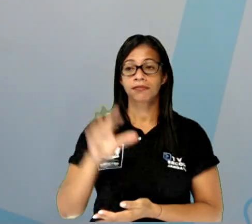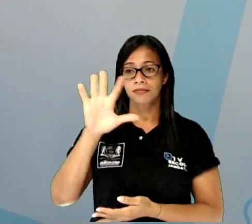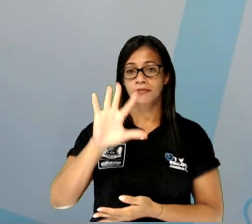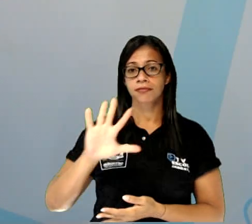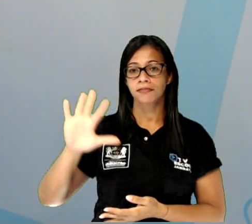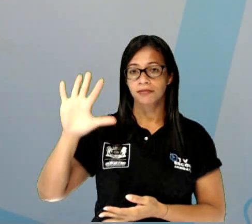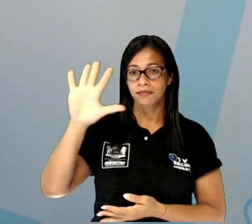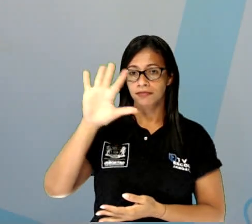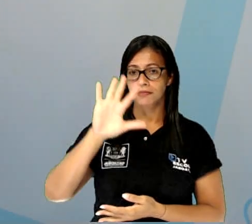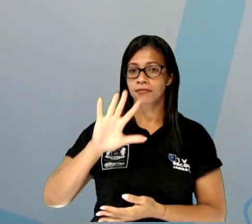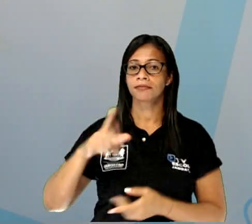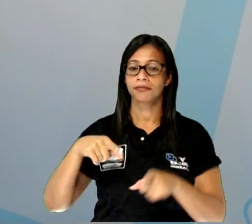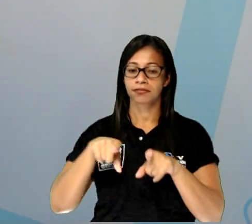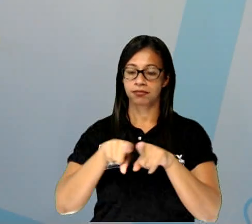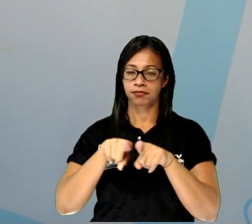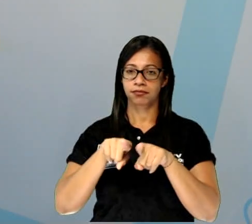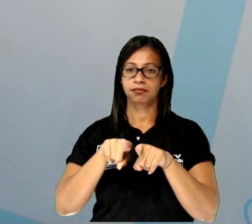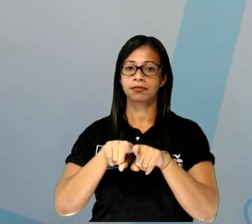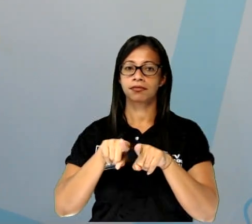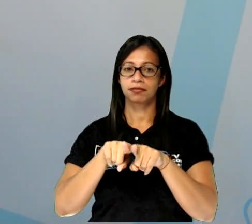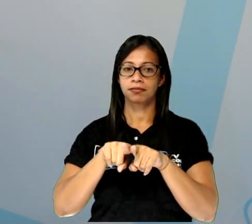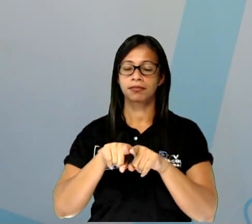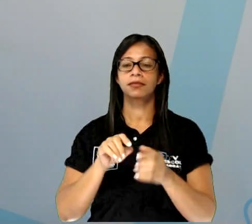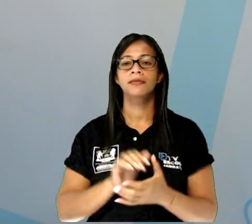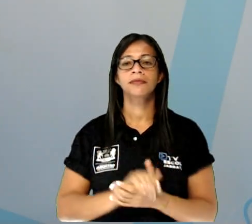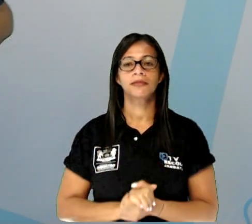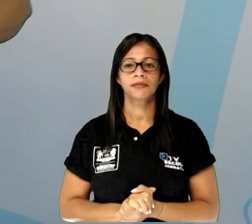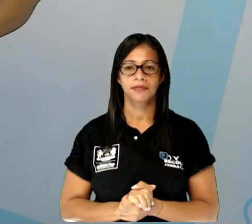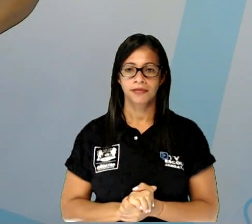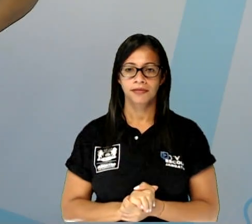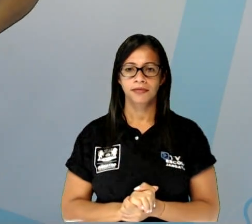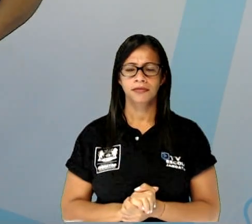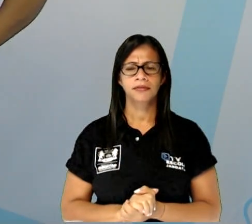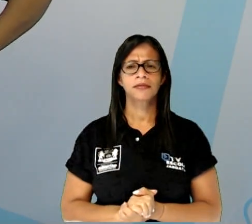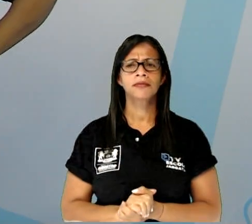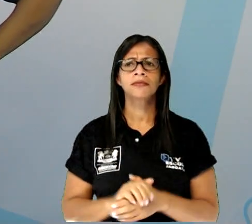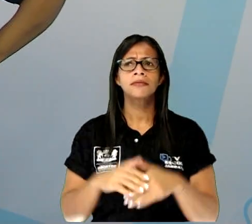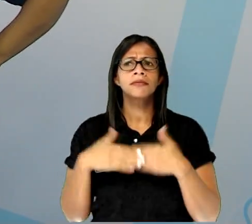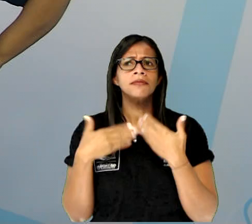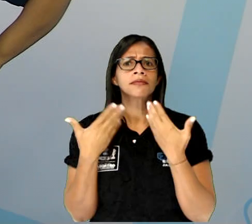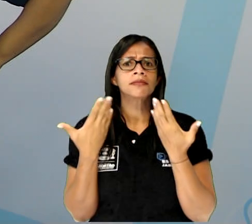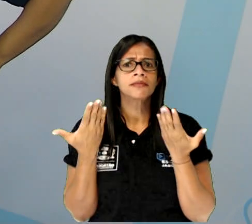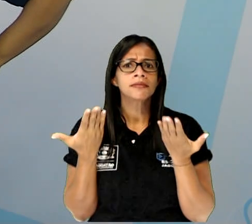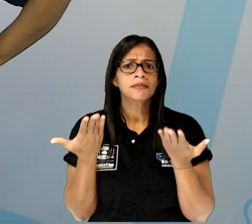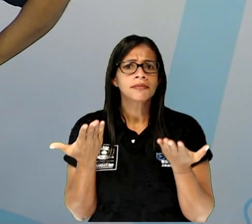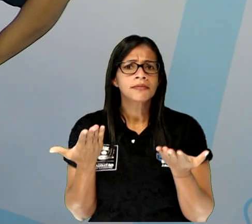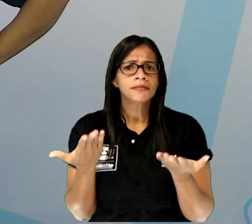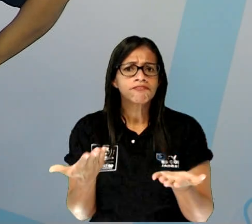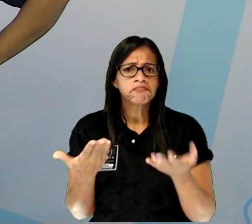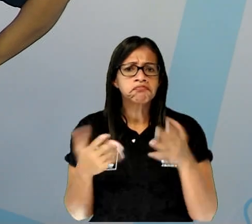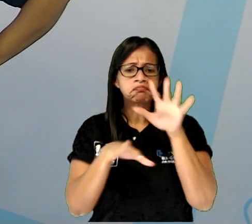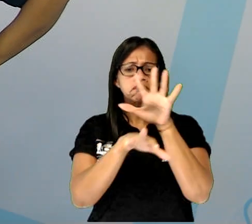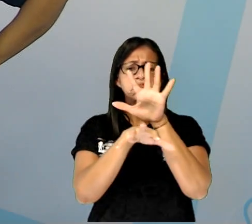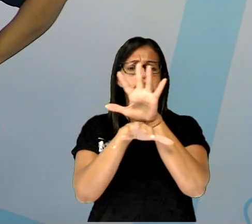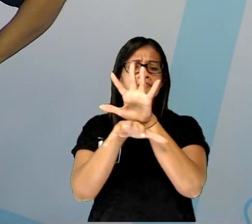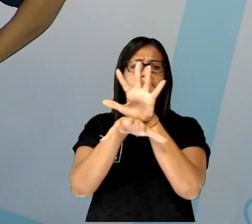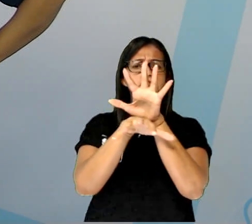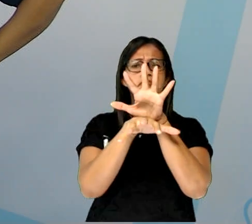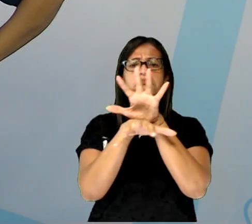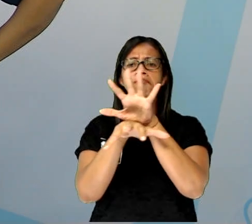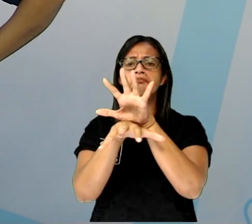17h20 lá na Paraíba, na Praia do Jacaré. De onde vem a sombra? Vocês já se